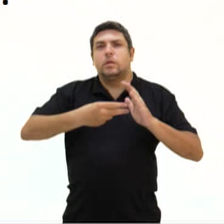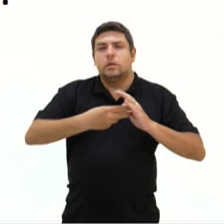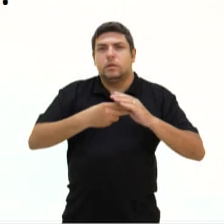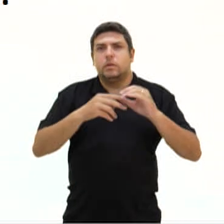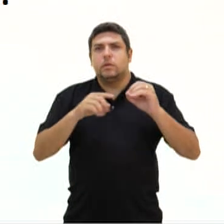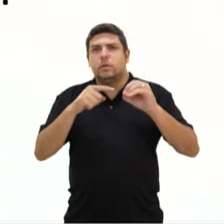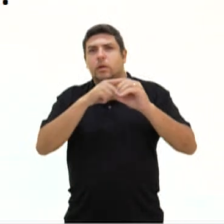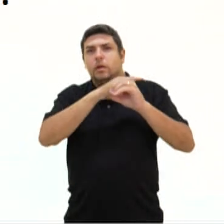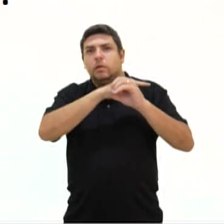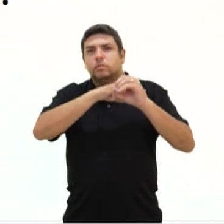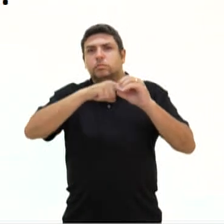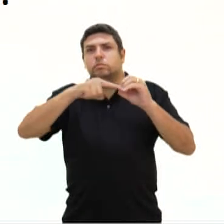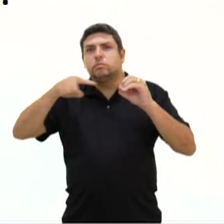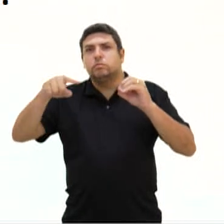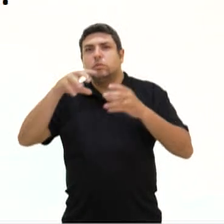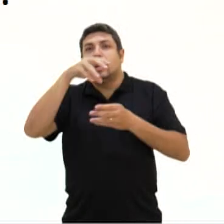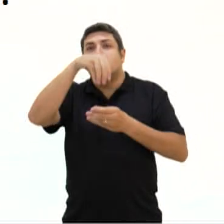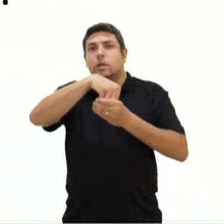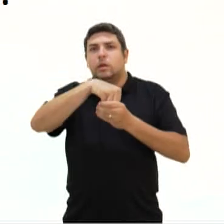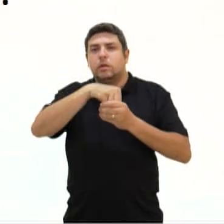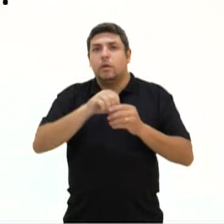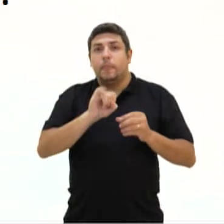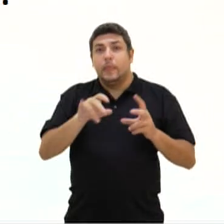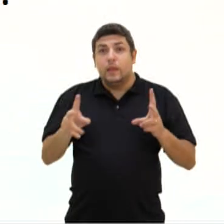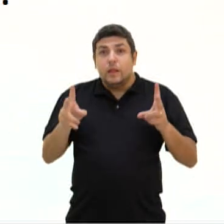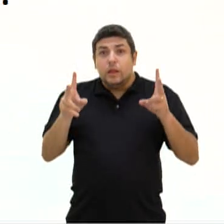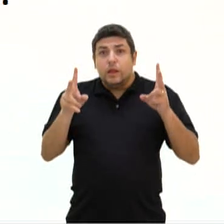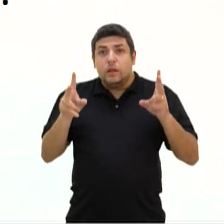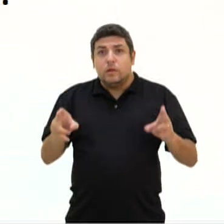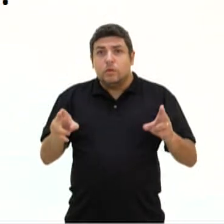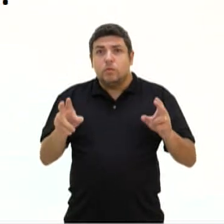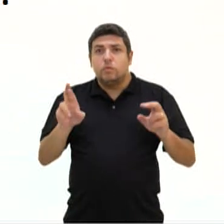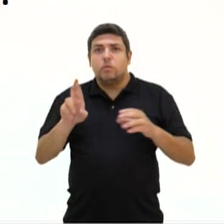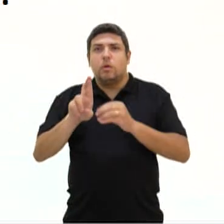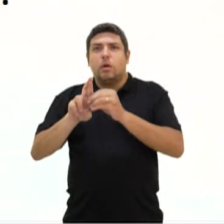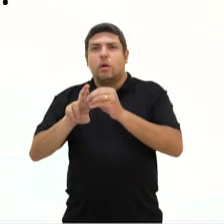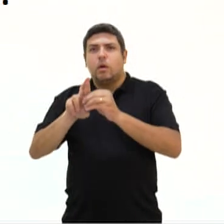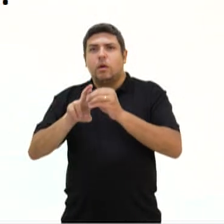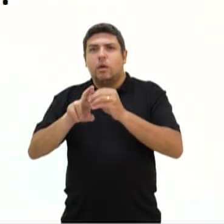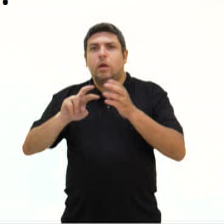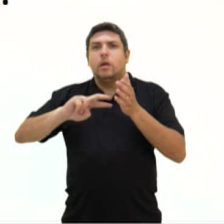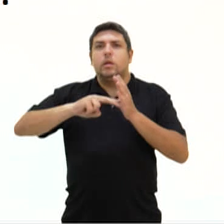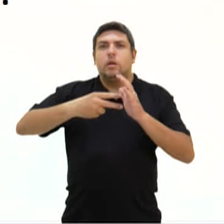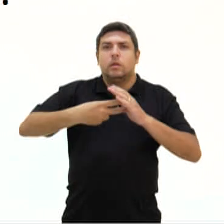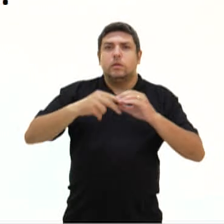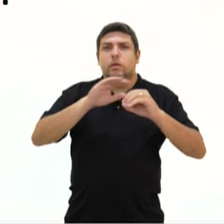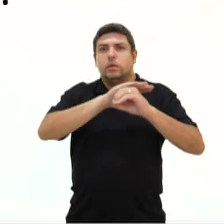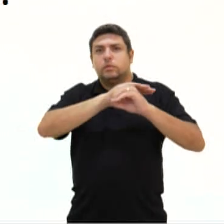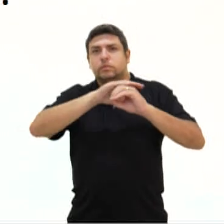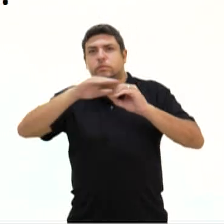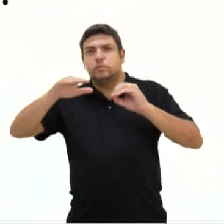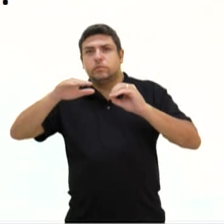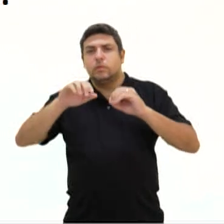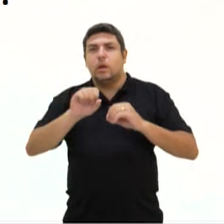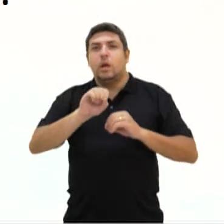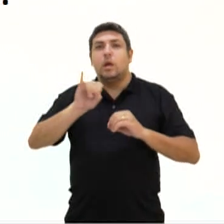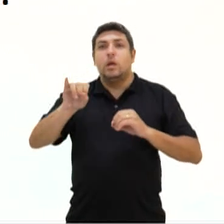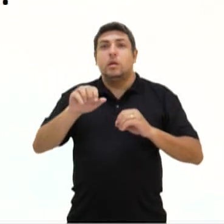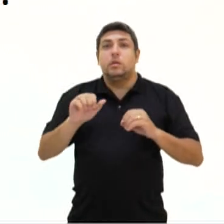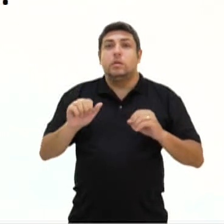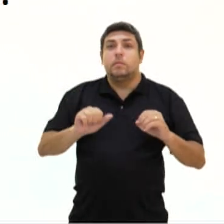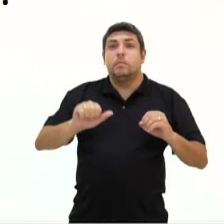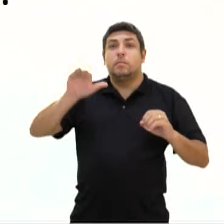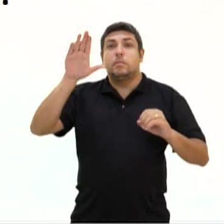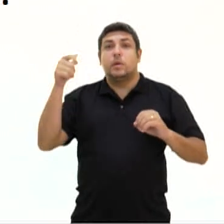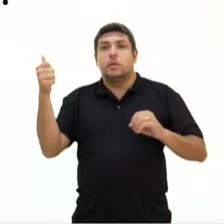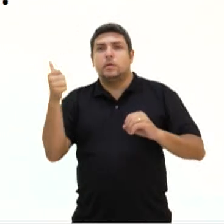da circunferência. Ah, e se a distância for igual ao raio? Ela é tangente à circunferência. E se a distância for maior que o raio? Ela